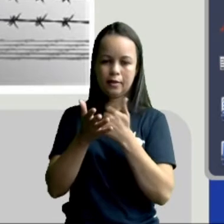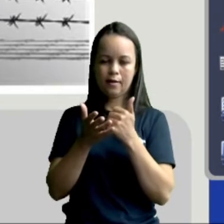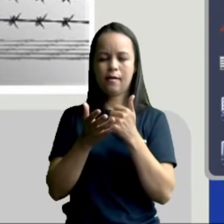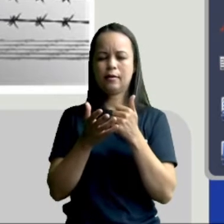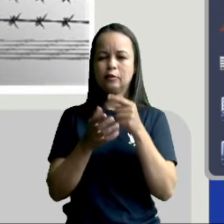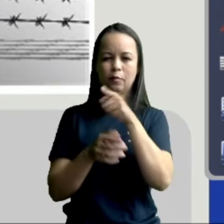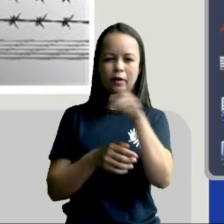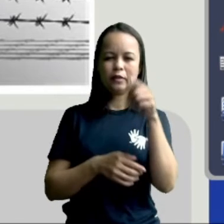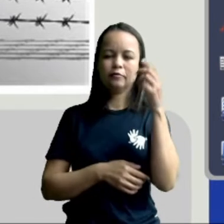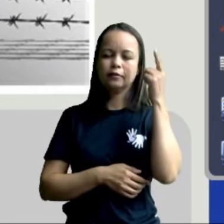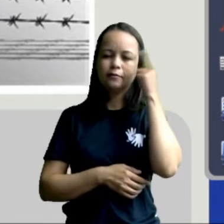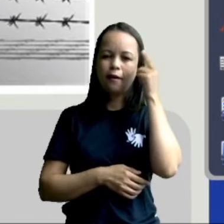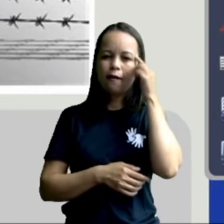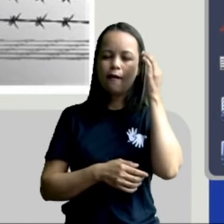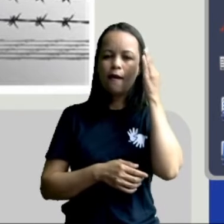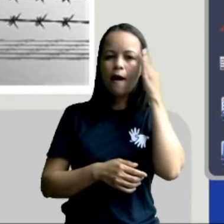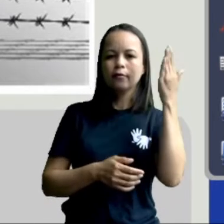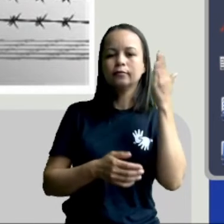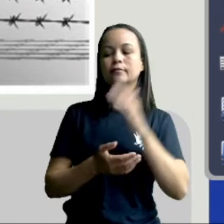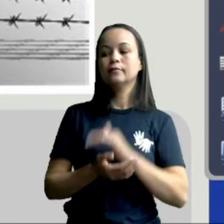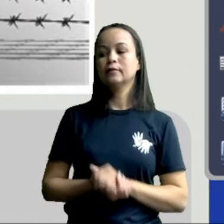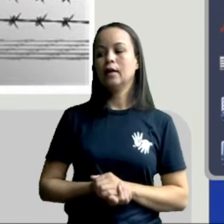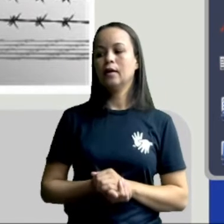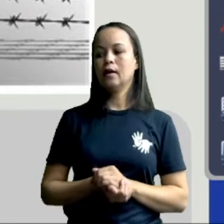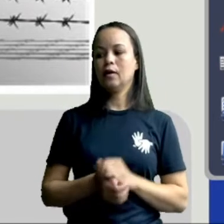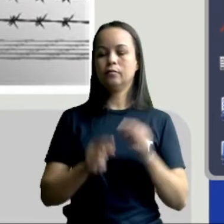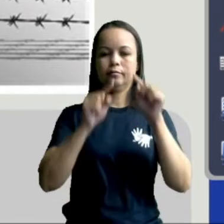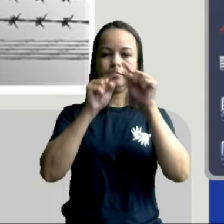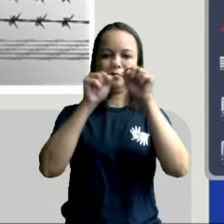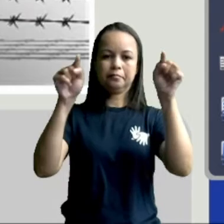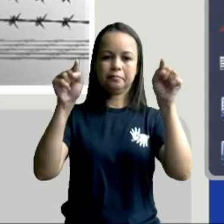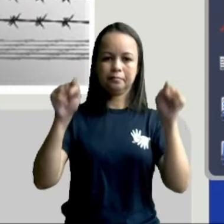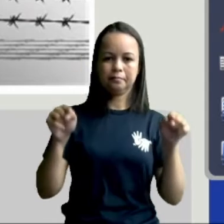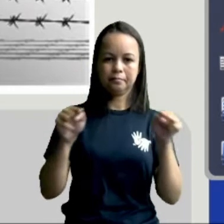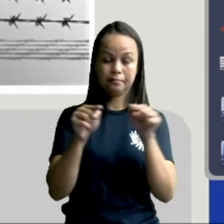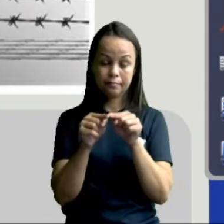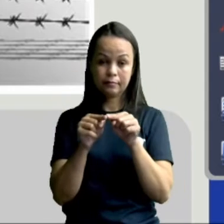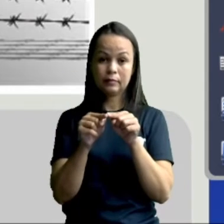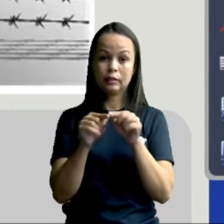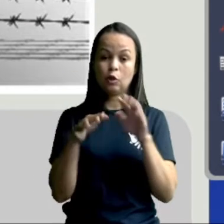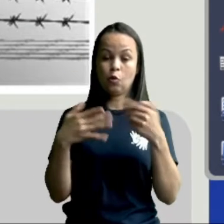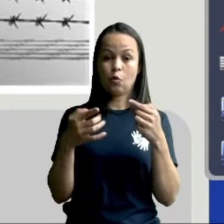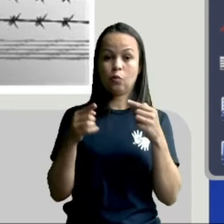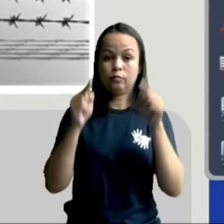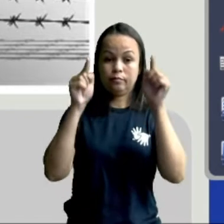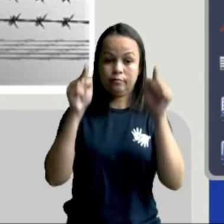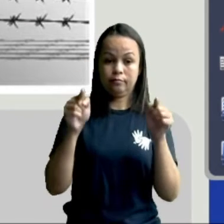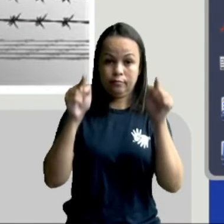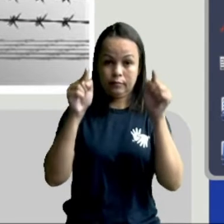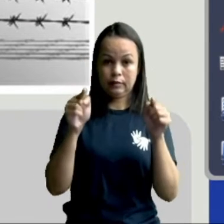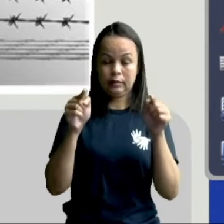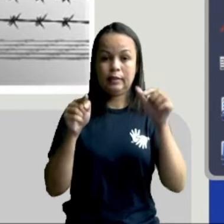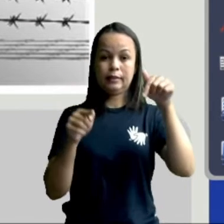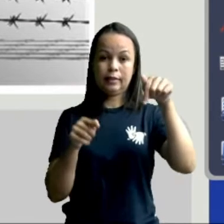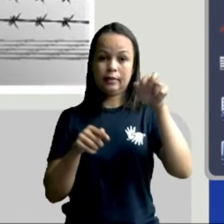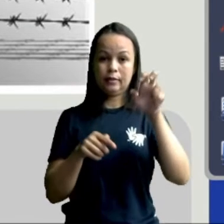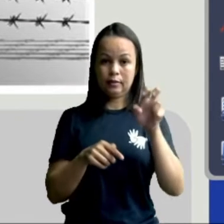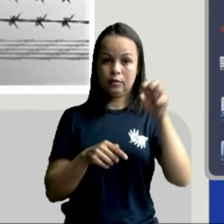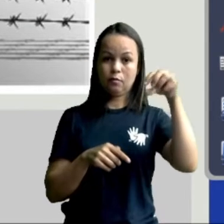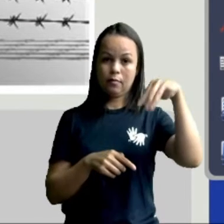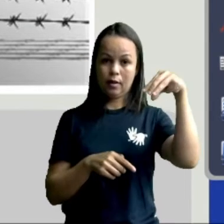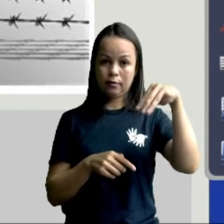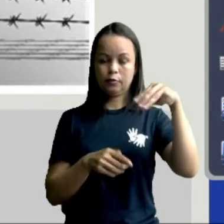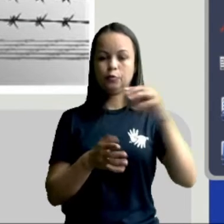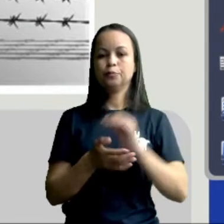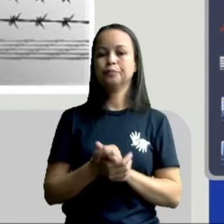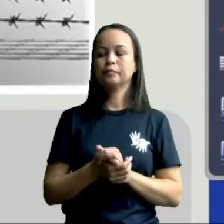hipoteticamente, só para a gente ter a ideia. Um terreno retangular, onde um dos lados mede 75 metros.